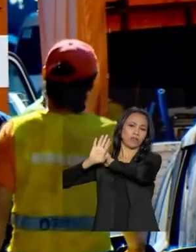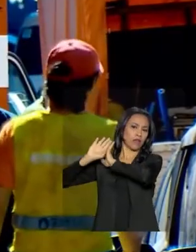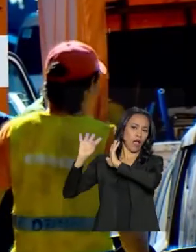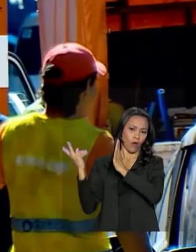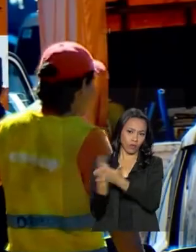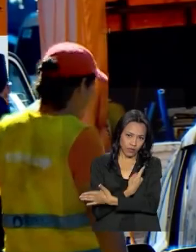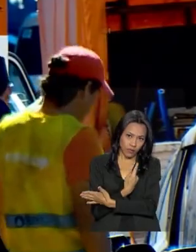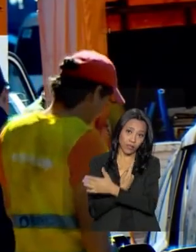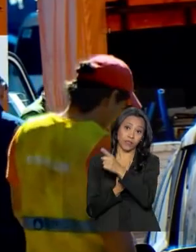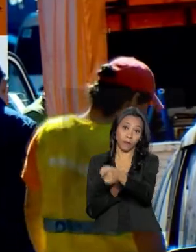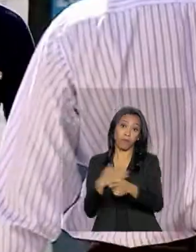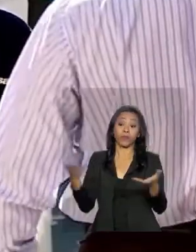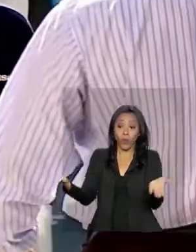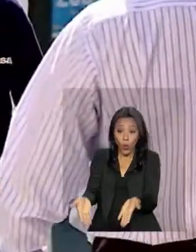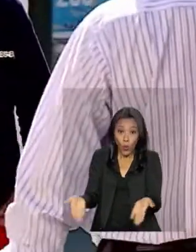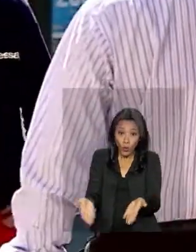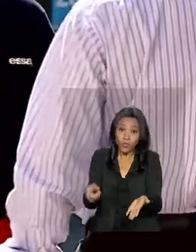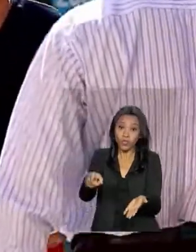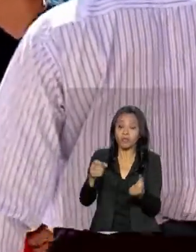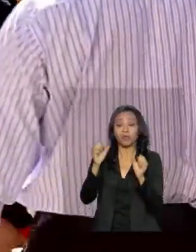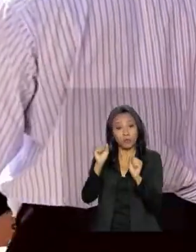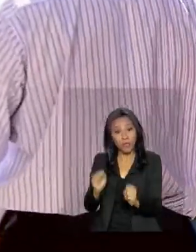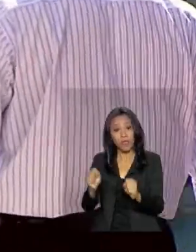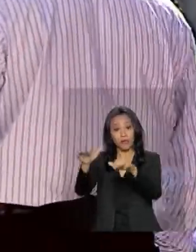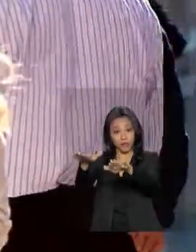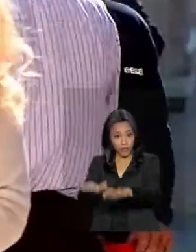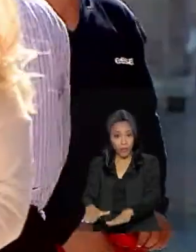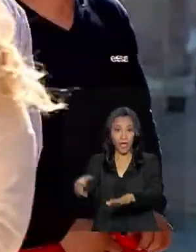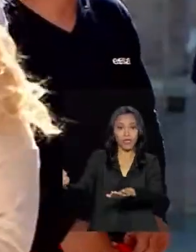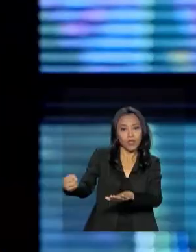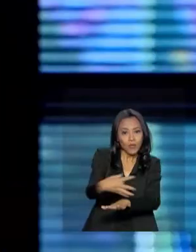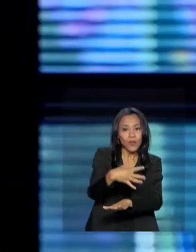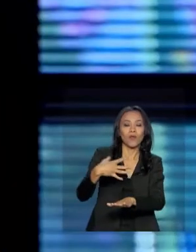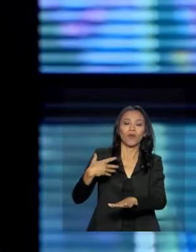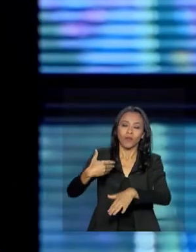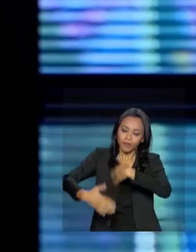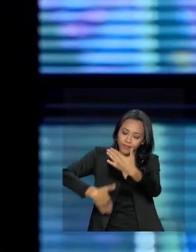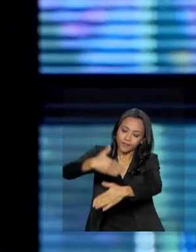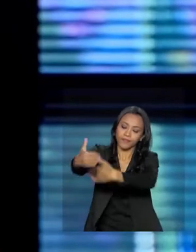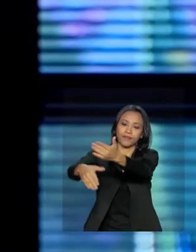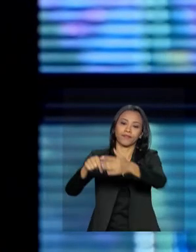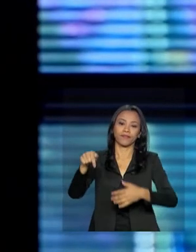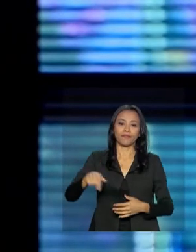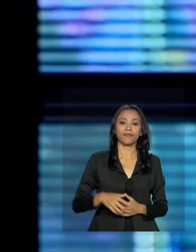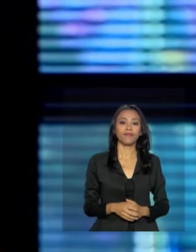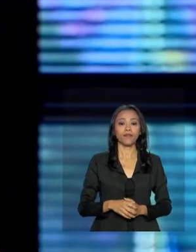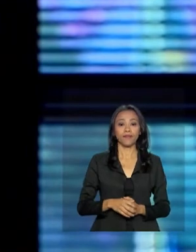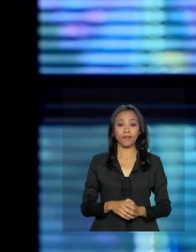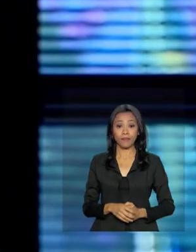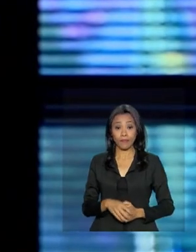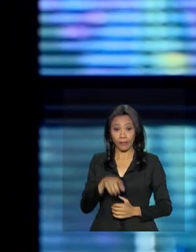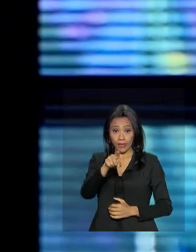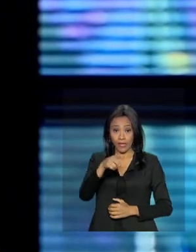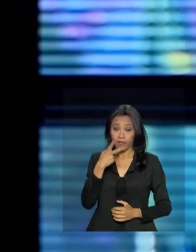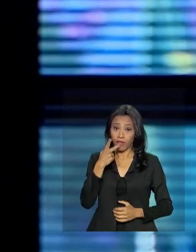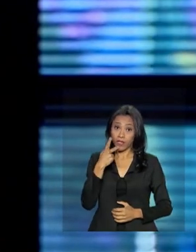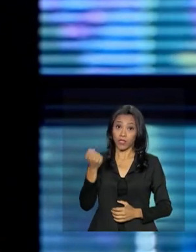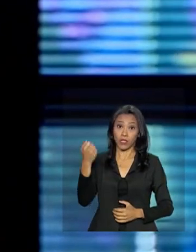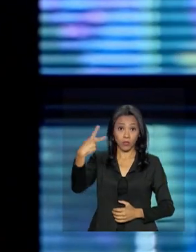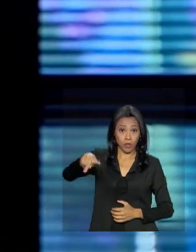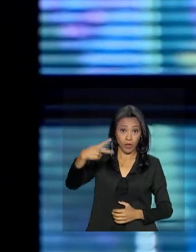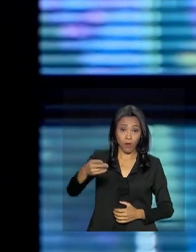mil brasiguaios atuais puderam estabelecer novas raízes. Os brasiguaios trouxeram consigo toda a técnica